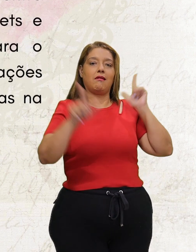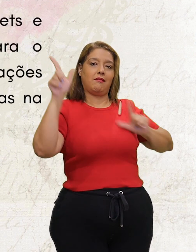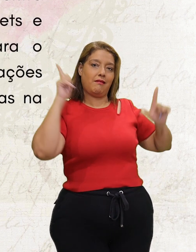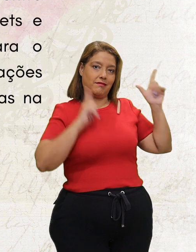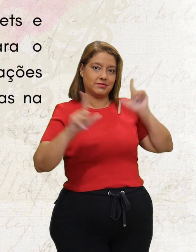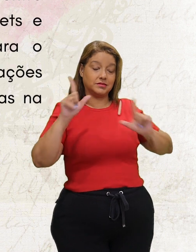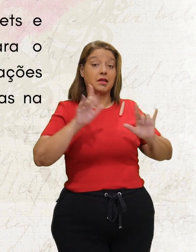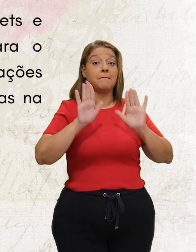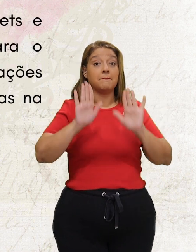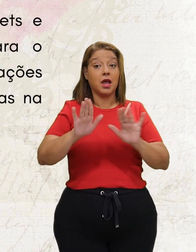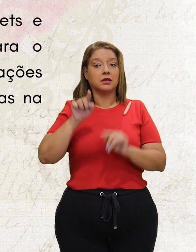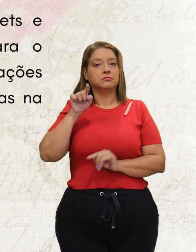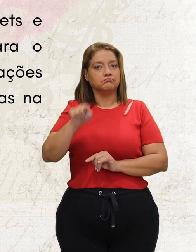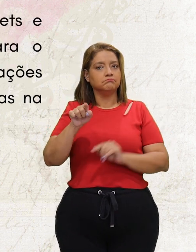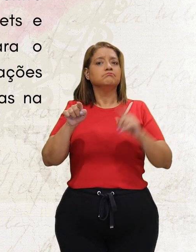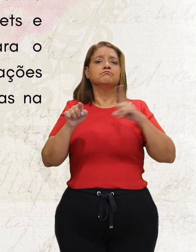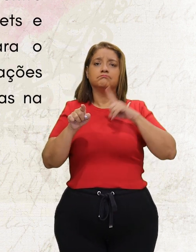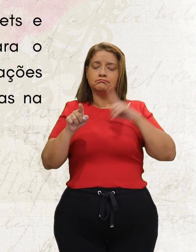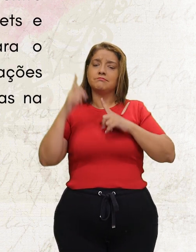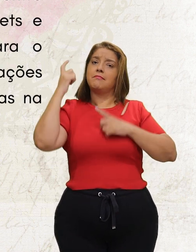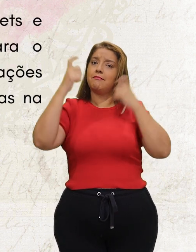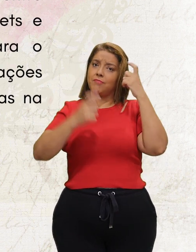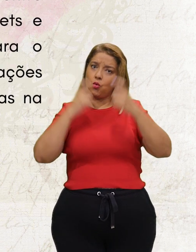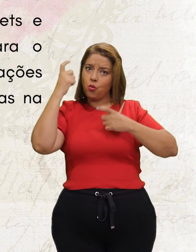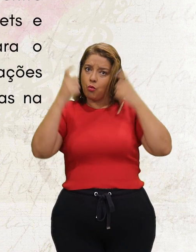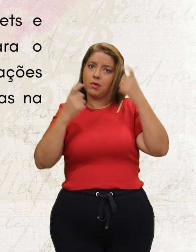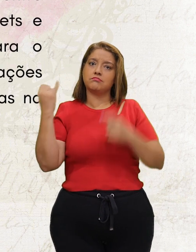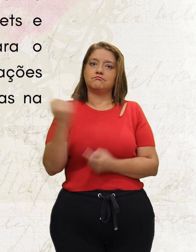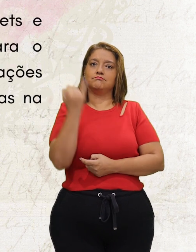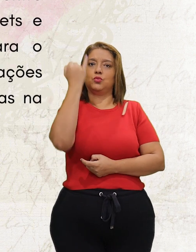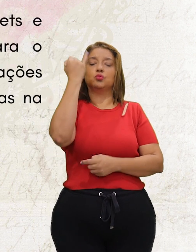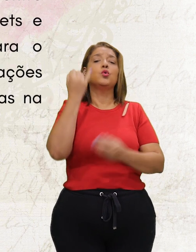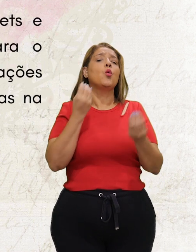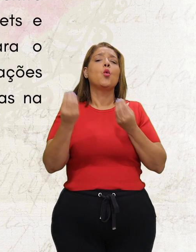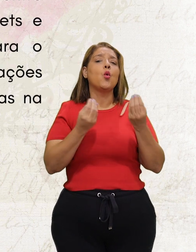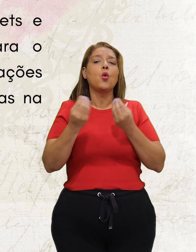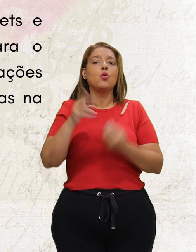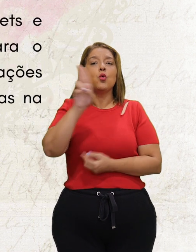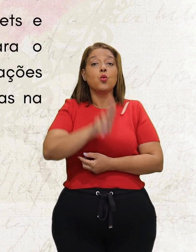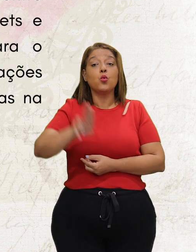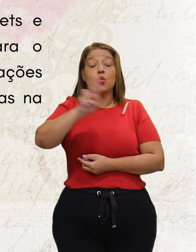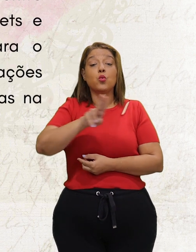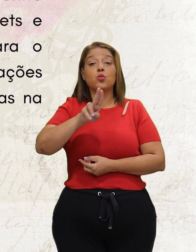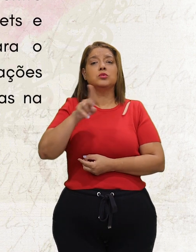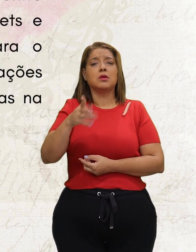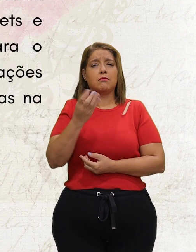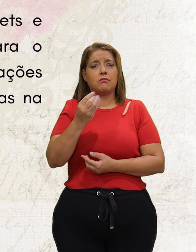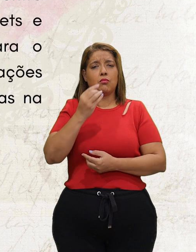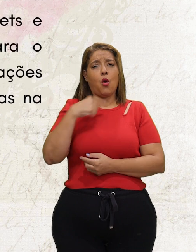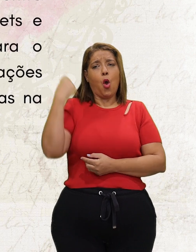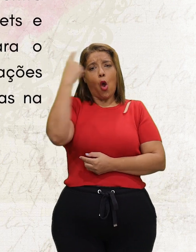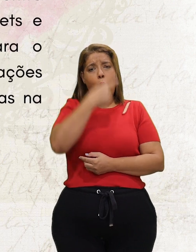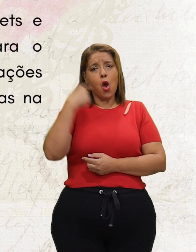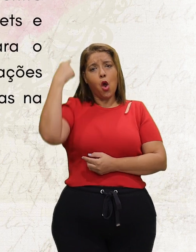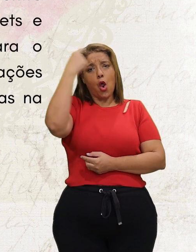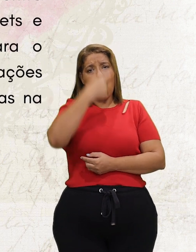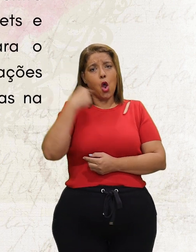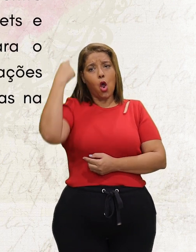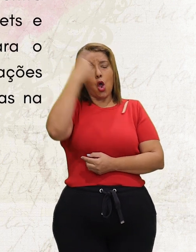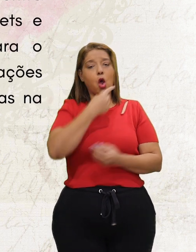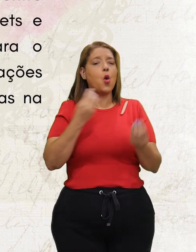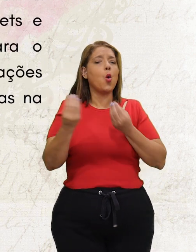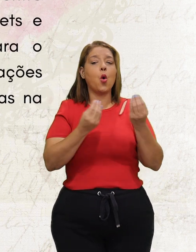levanta preocupações significativas sobre as implicações do uso excessivo das telas na saúde e no